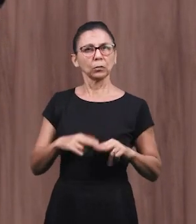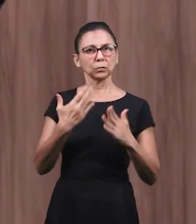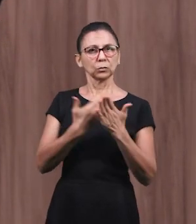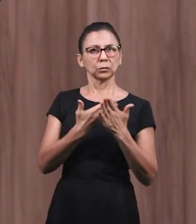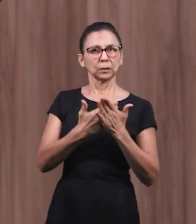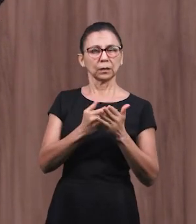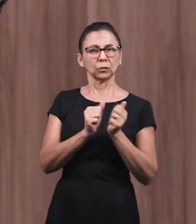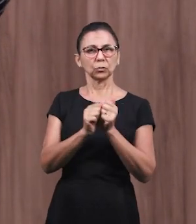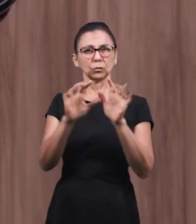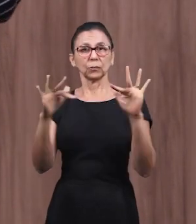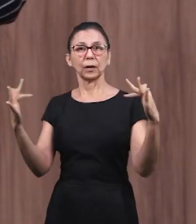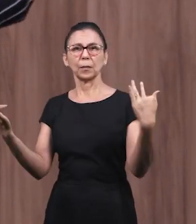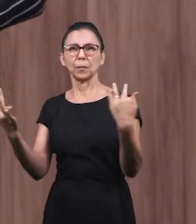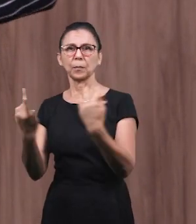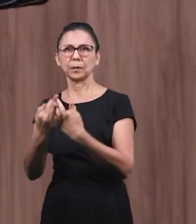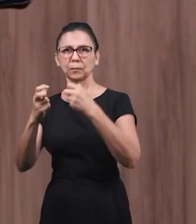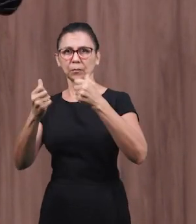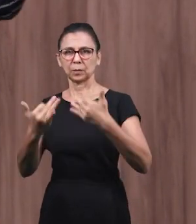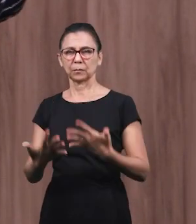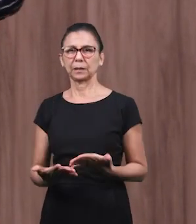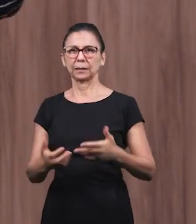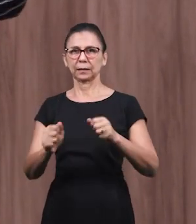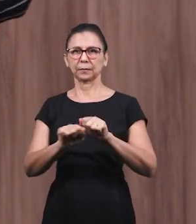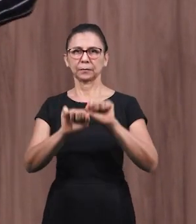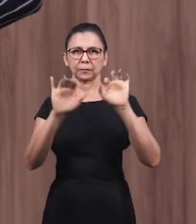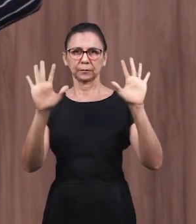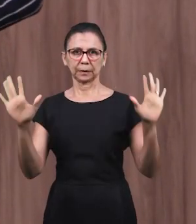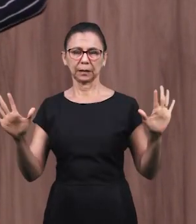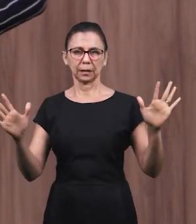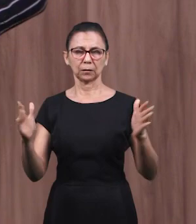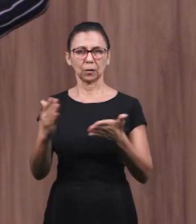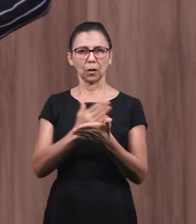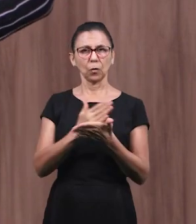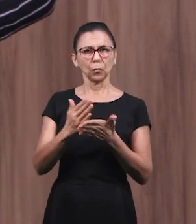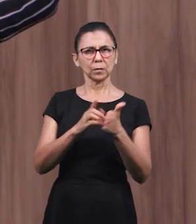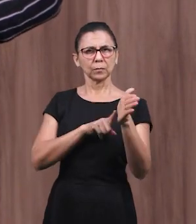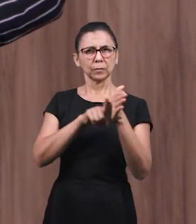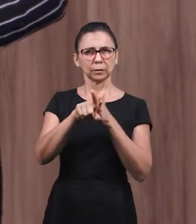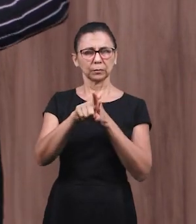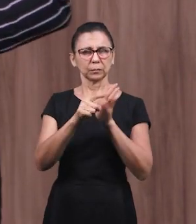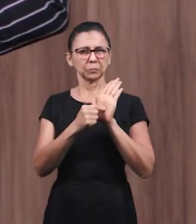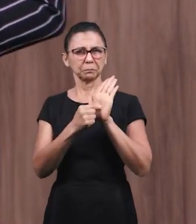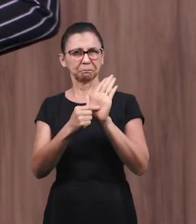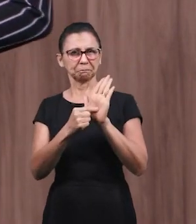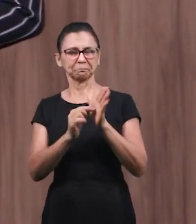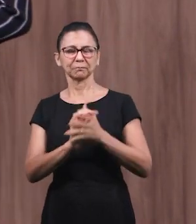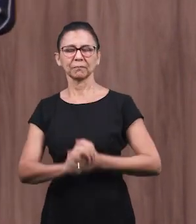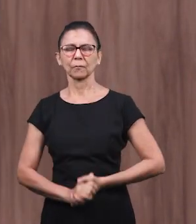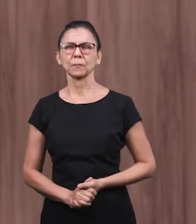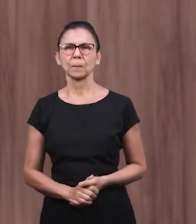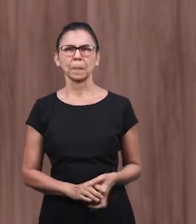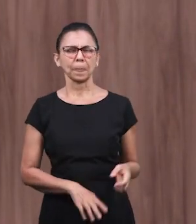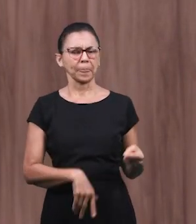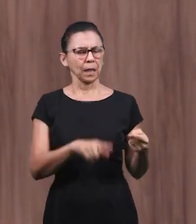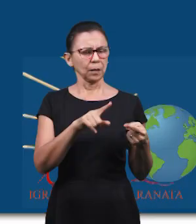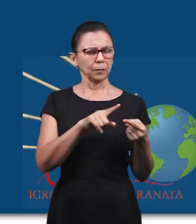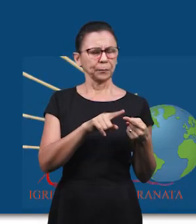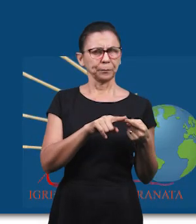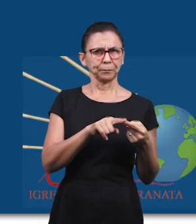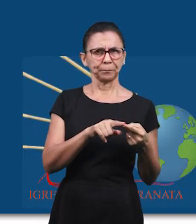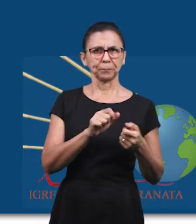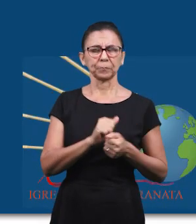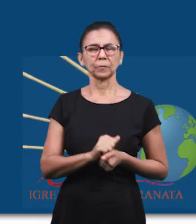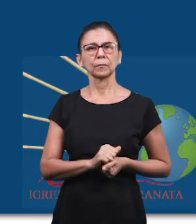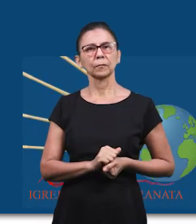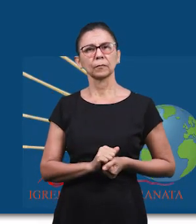famílias, vamos falar da educação de uma forma mais ampla e lançamos algumas perguntas. Qual a